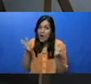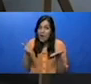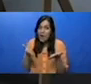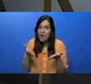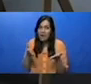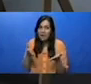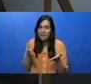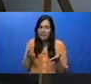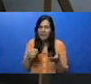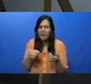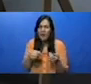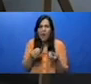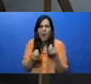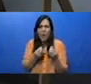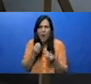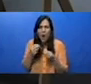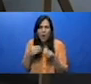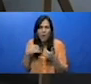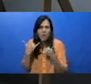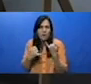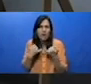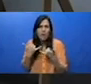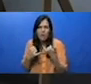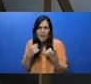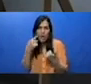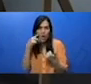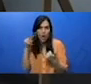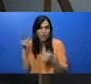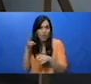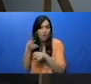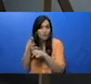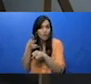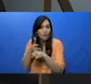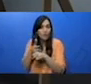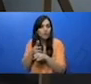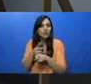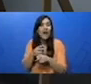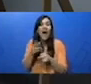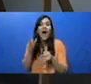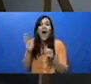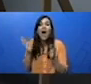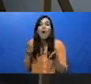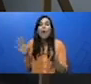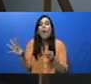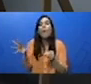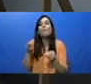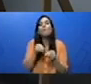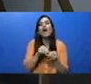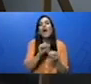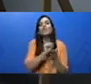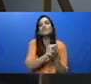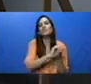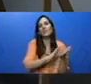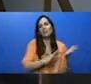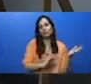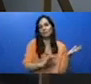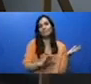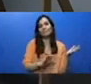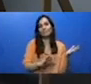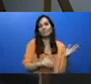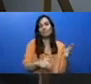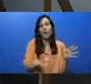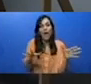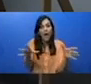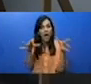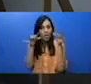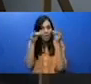com os dados do jogo que a professora Alessandra fez, nós vamos completar as atividades com bastante atenção.